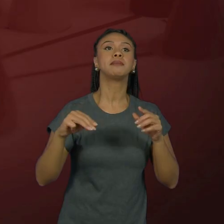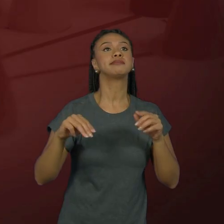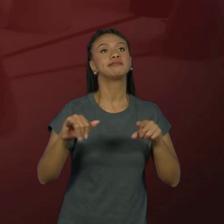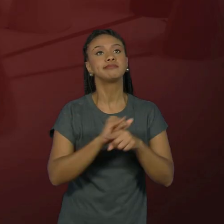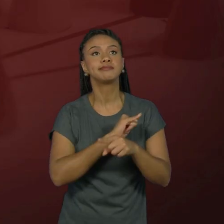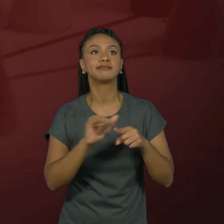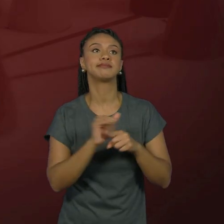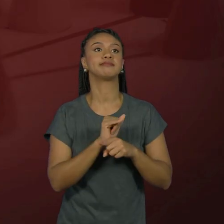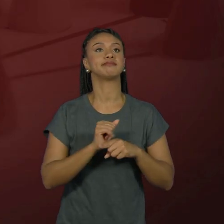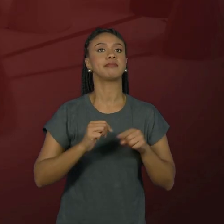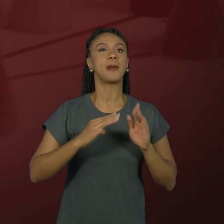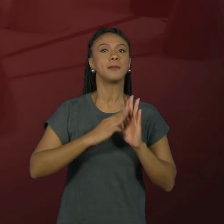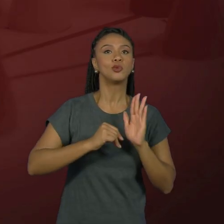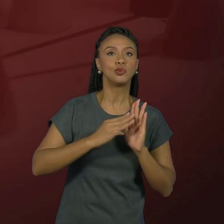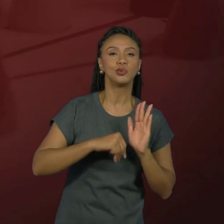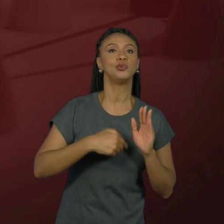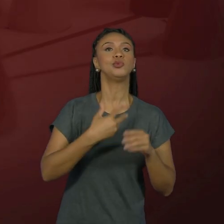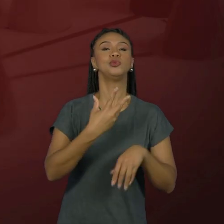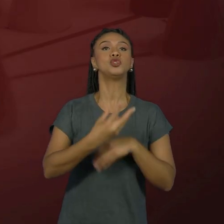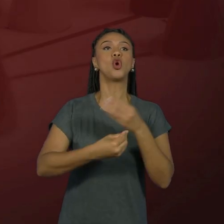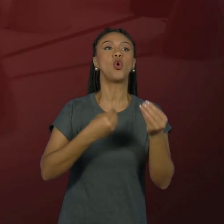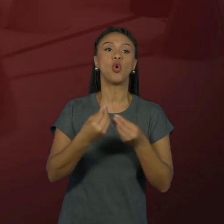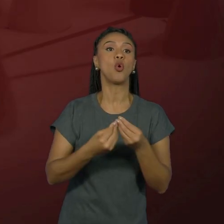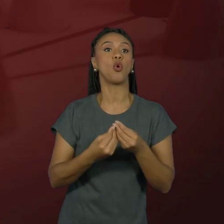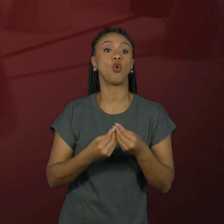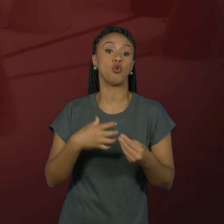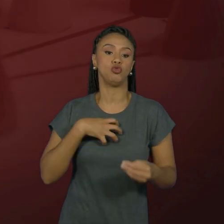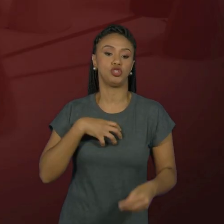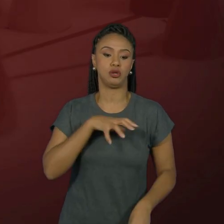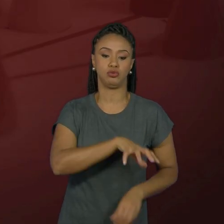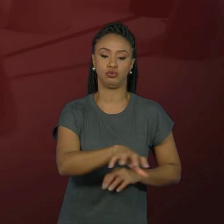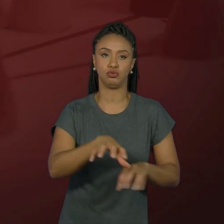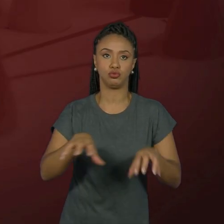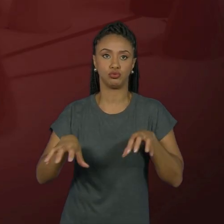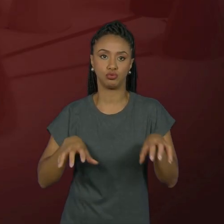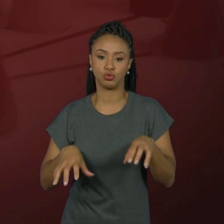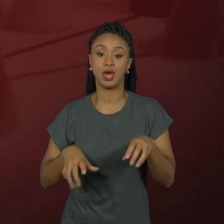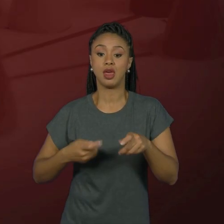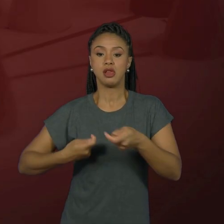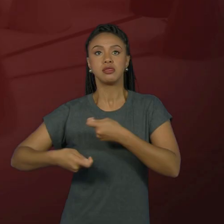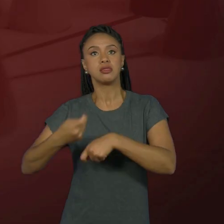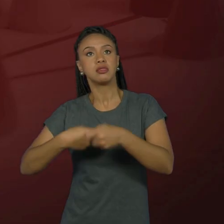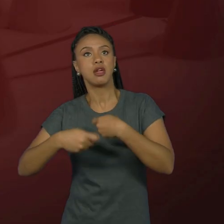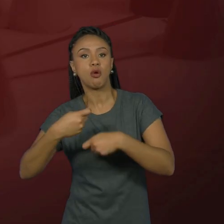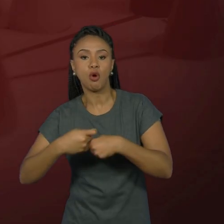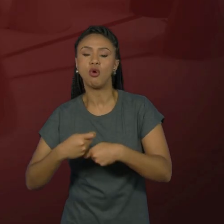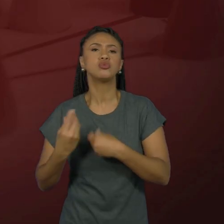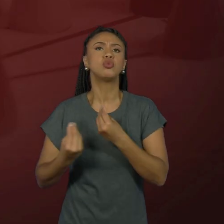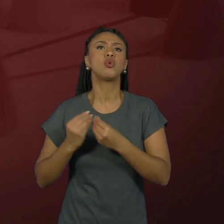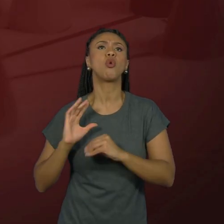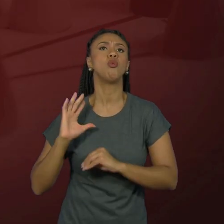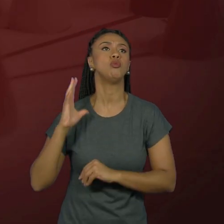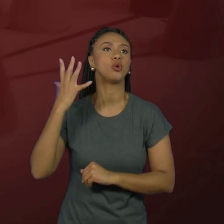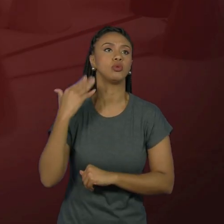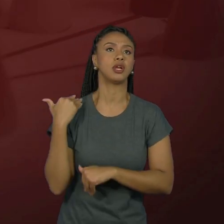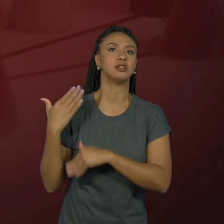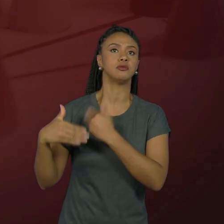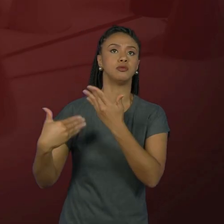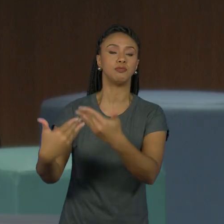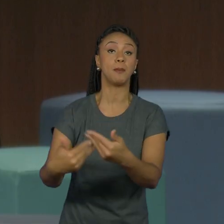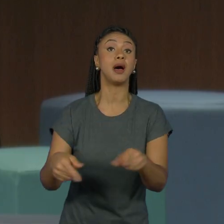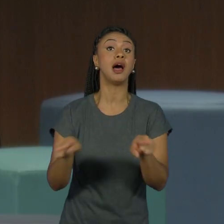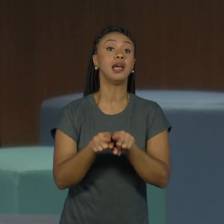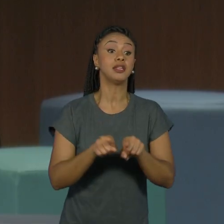e na realização de uma estrutura organizacional, processos de negócio, sistemas de informação e infraestrutura